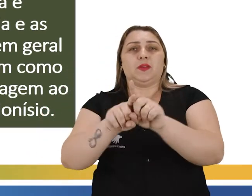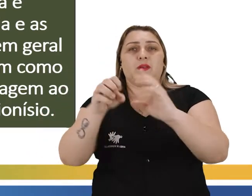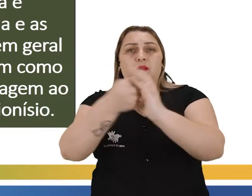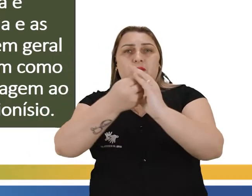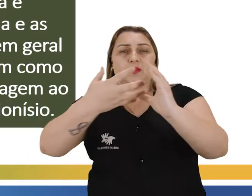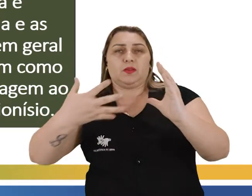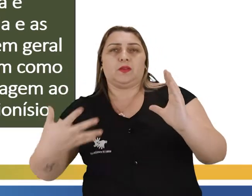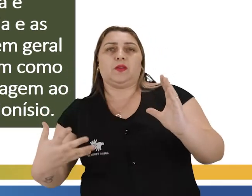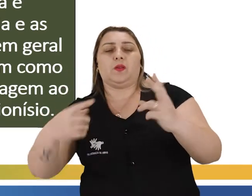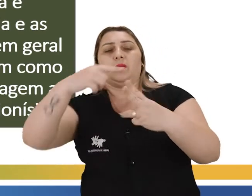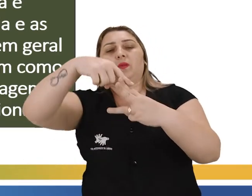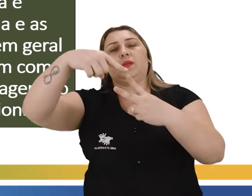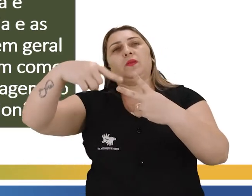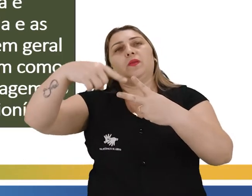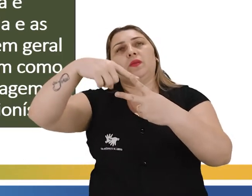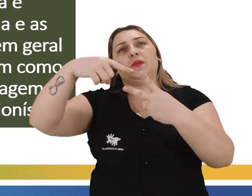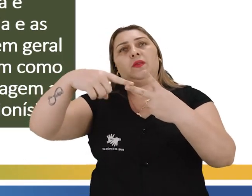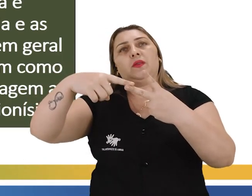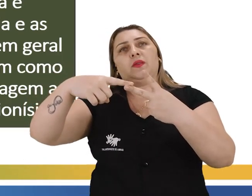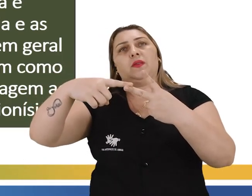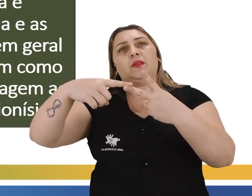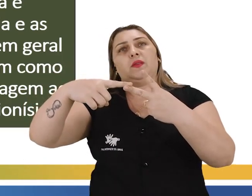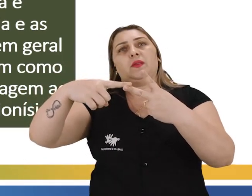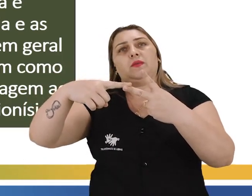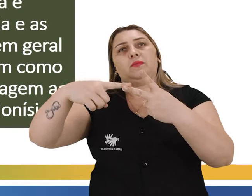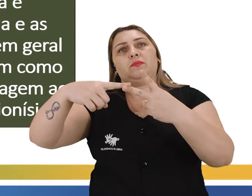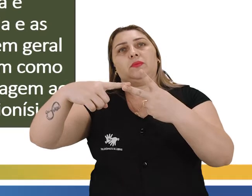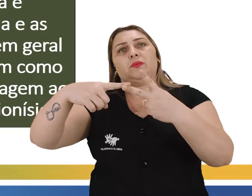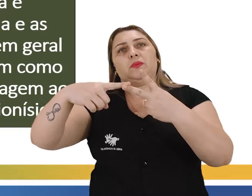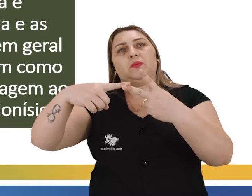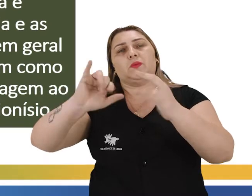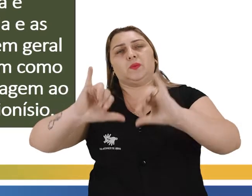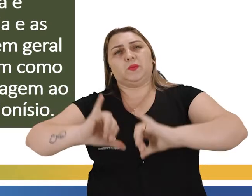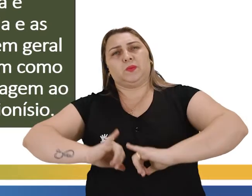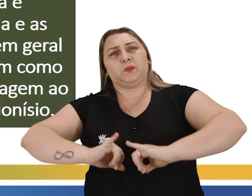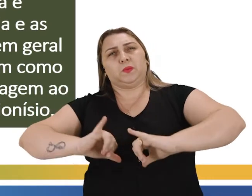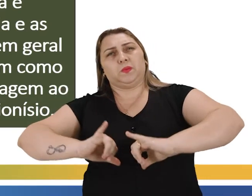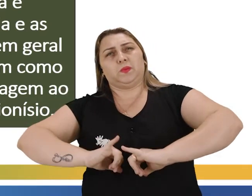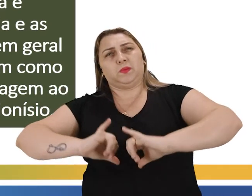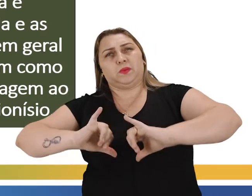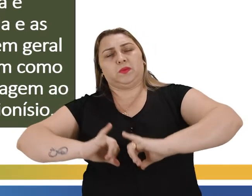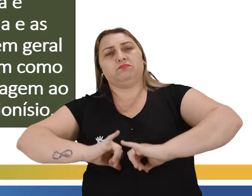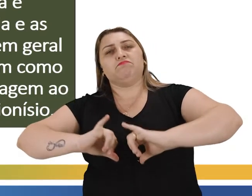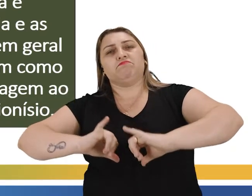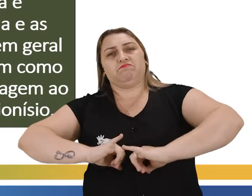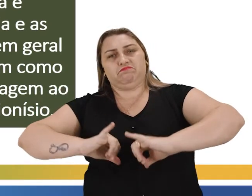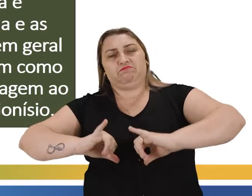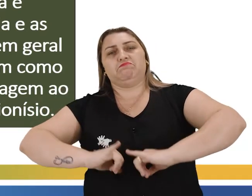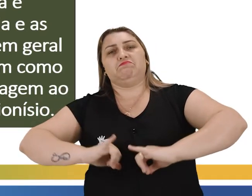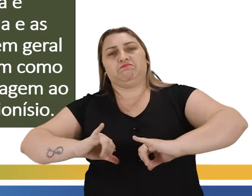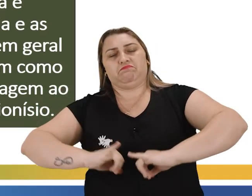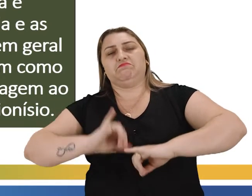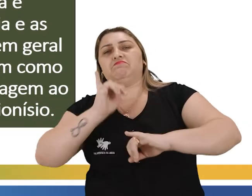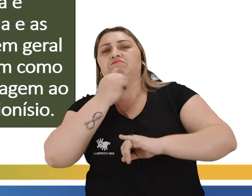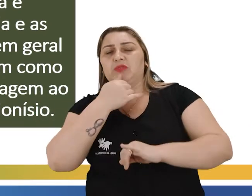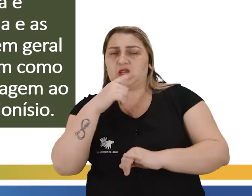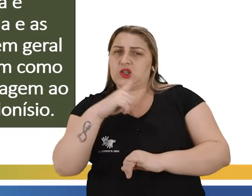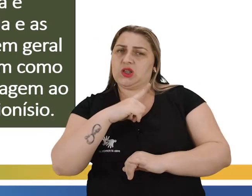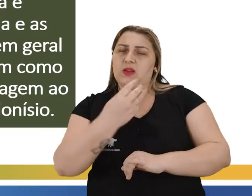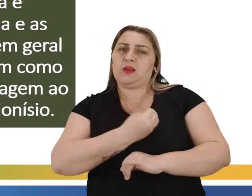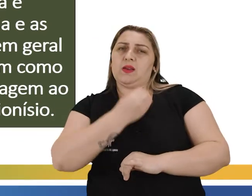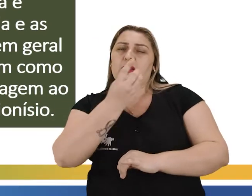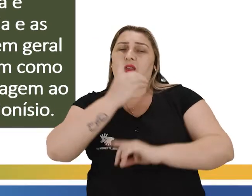caracterizou aí com dois elementos. A tragédia, que eram aqueles contos, né, onde tinha sempre a presença